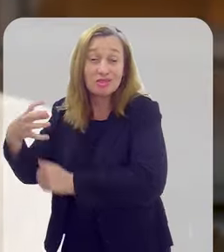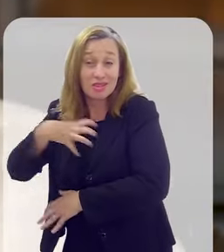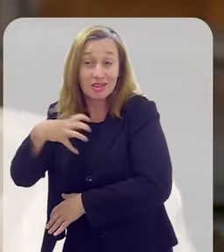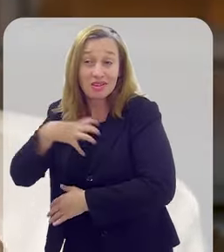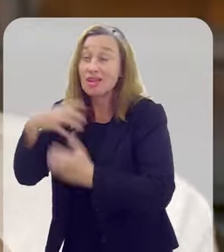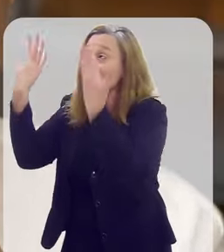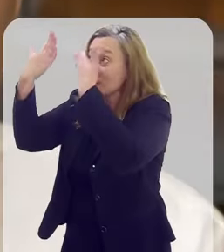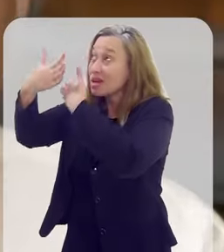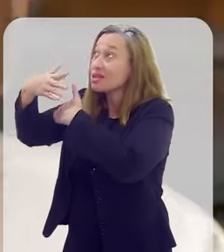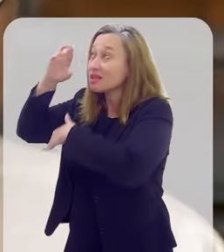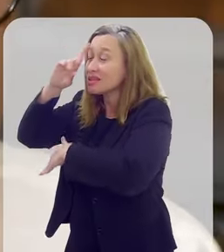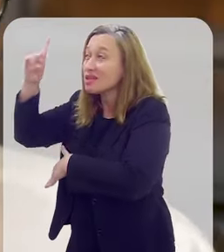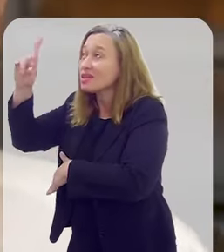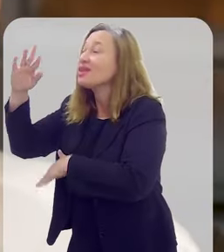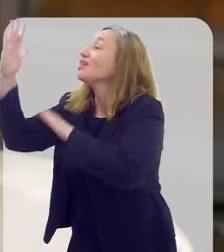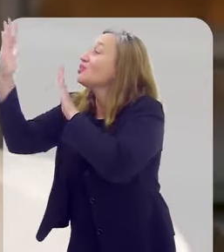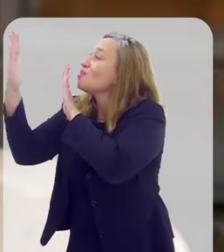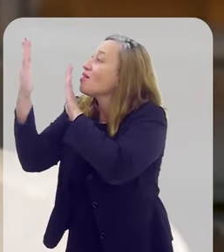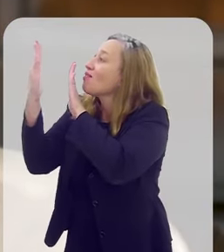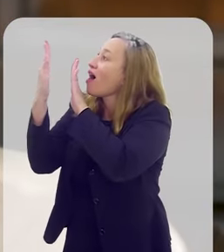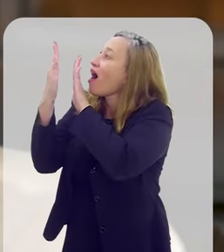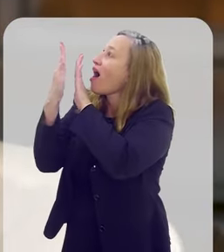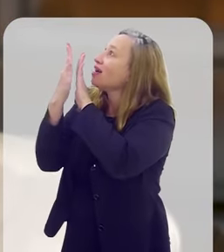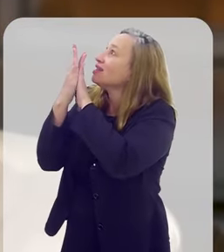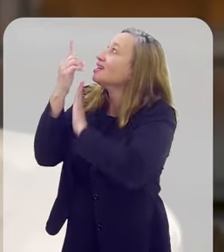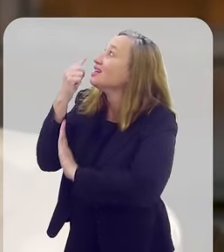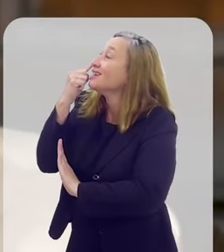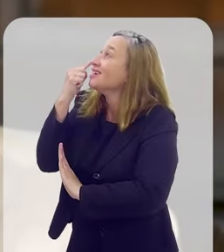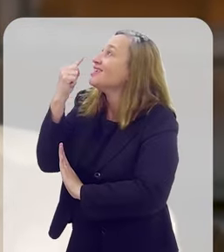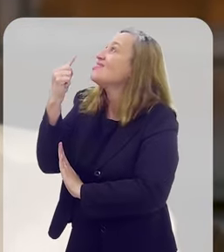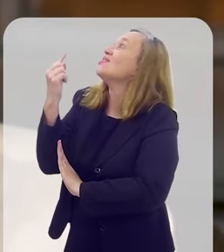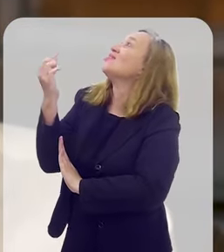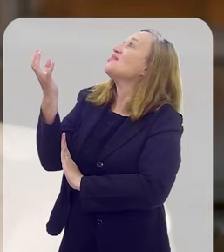tua face eu vou